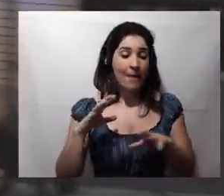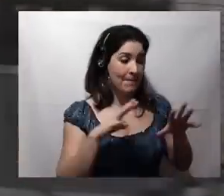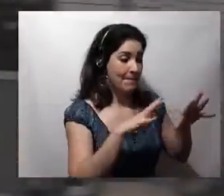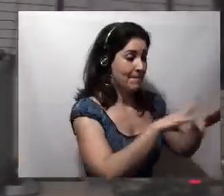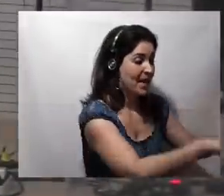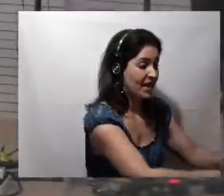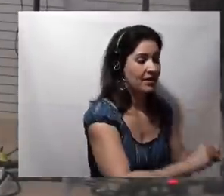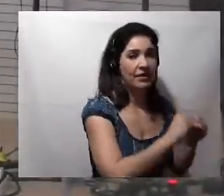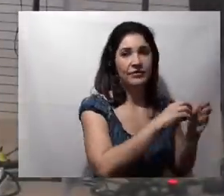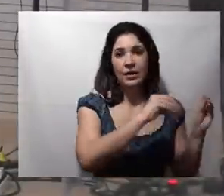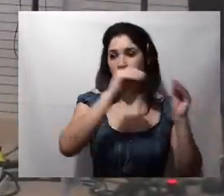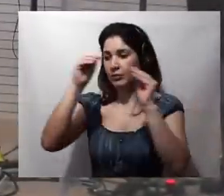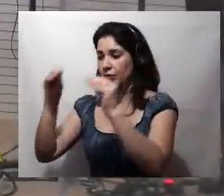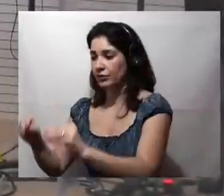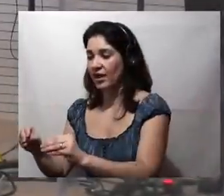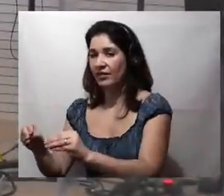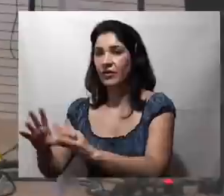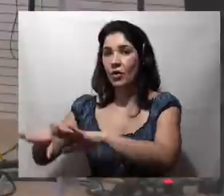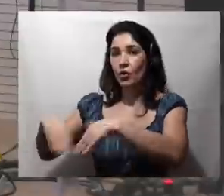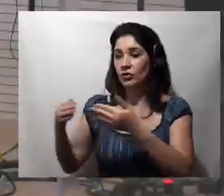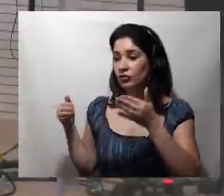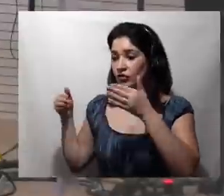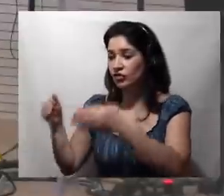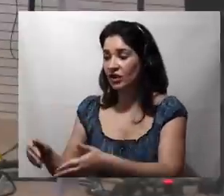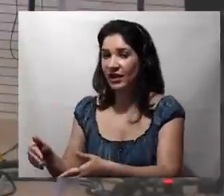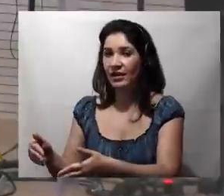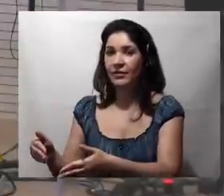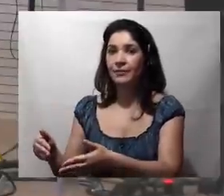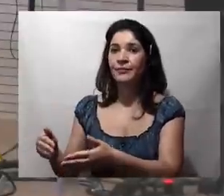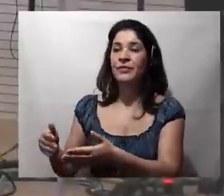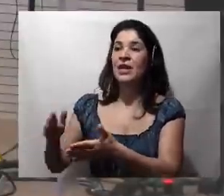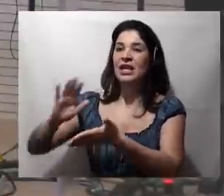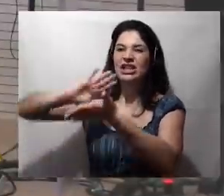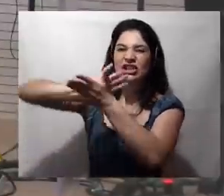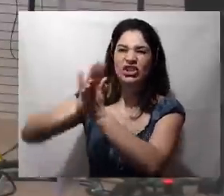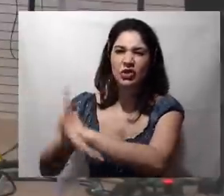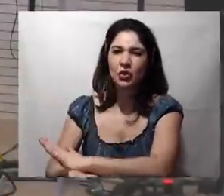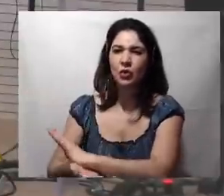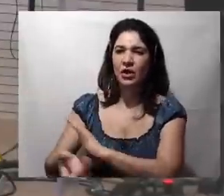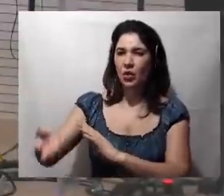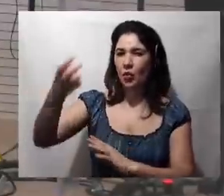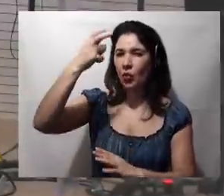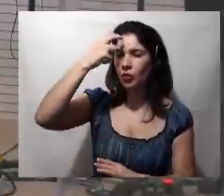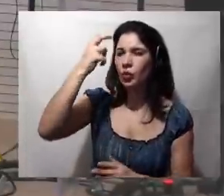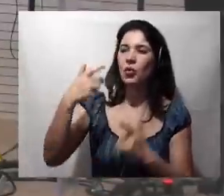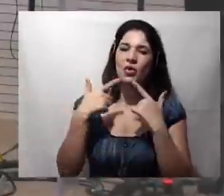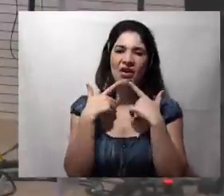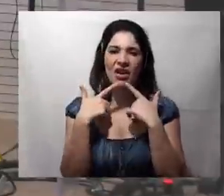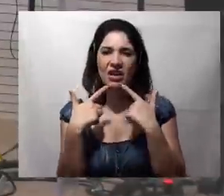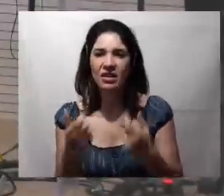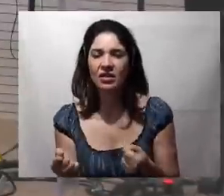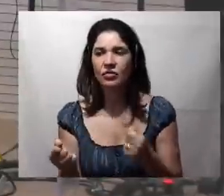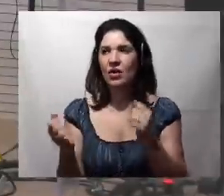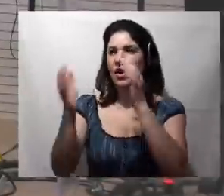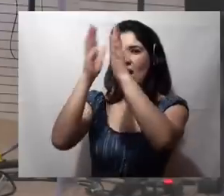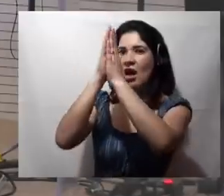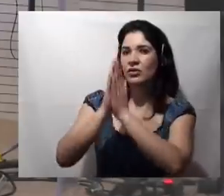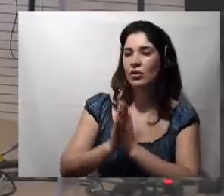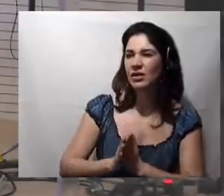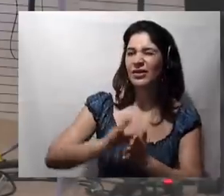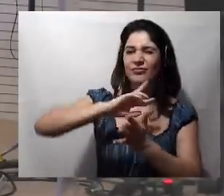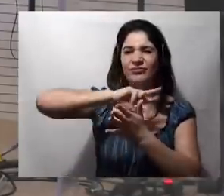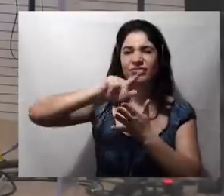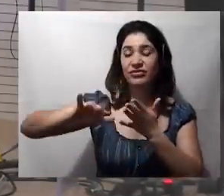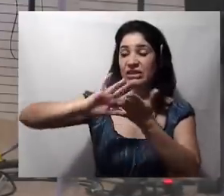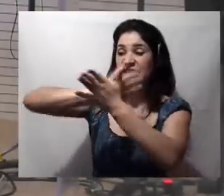levava para lá ao levar para lá queria acabar com a cultura com a língua com esperança com adoração do